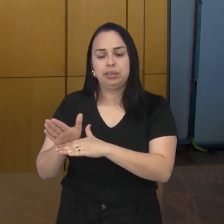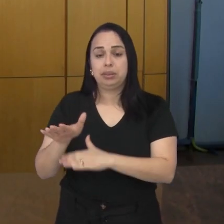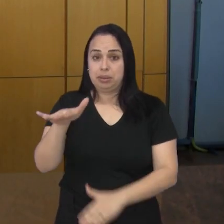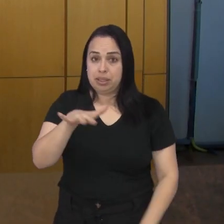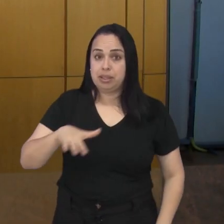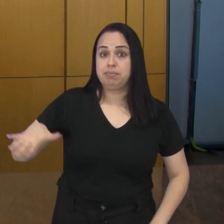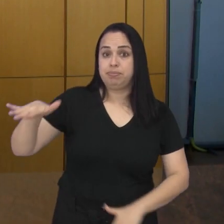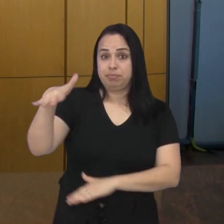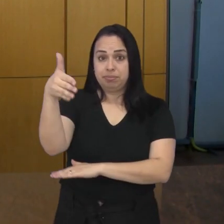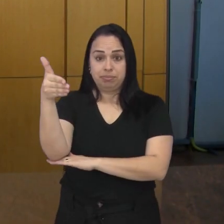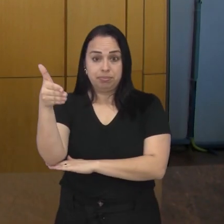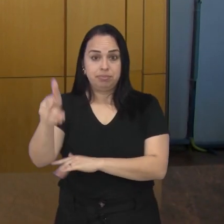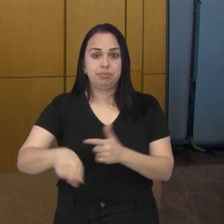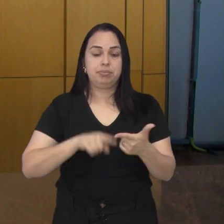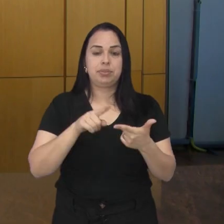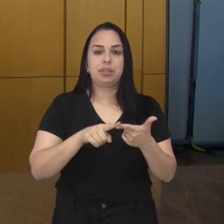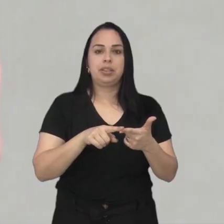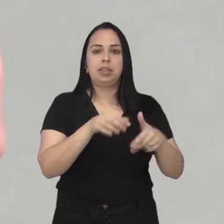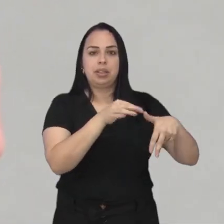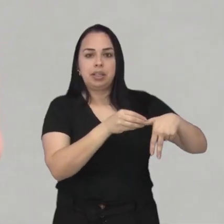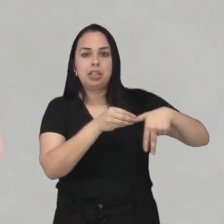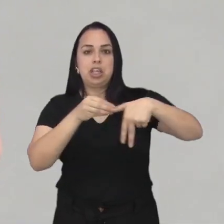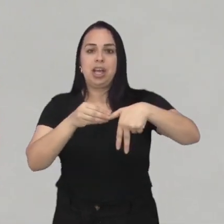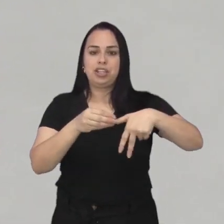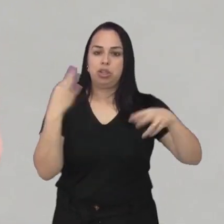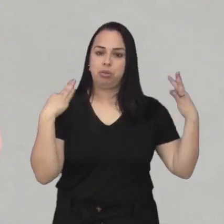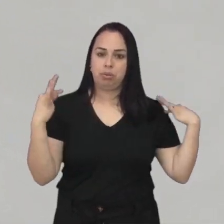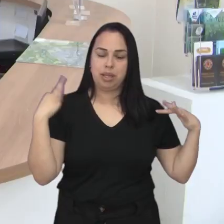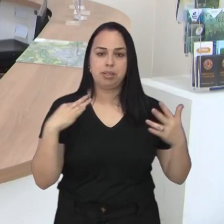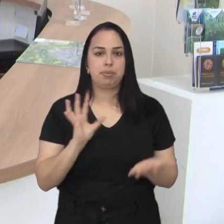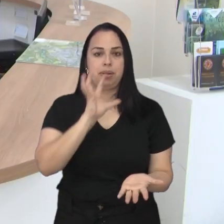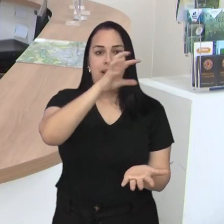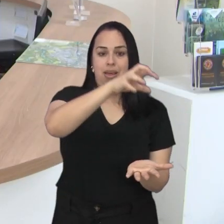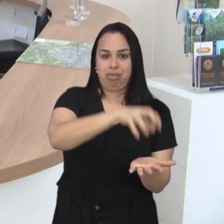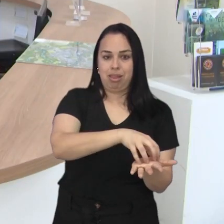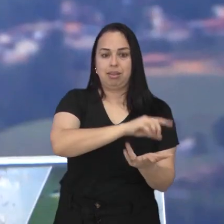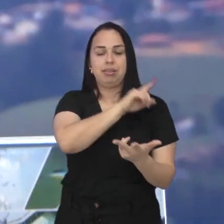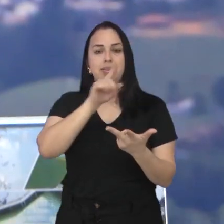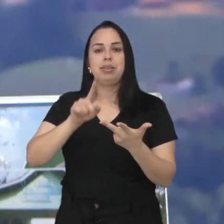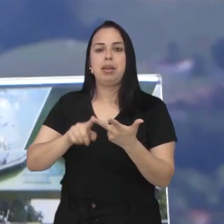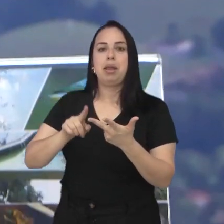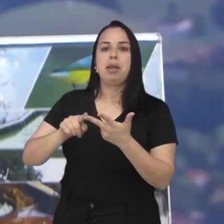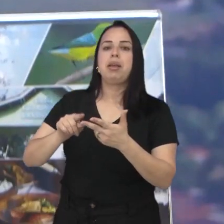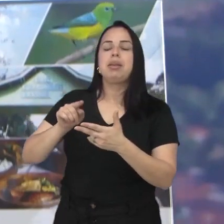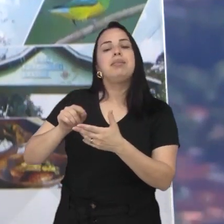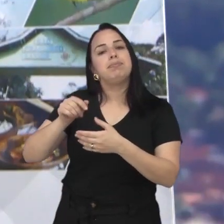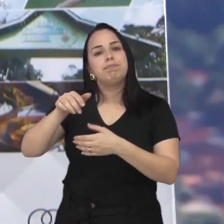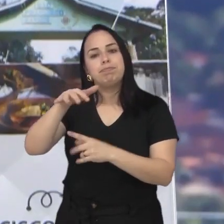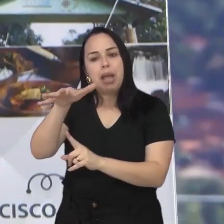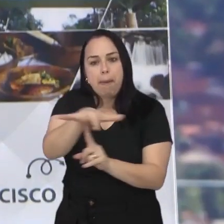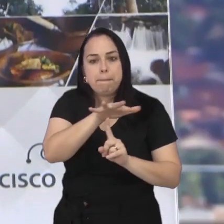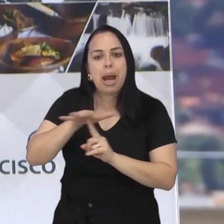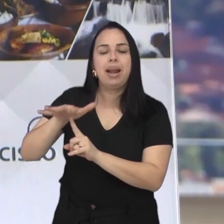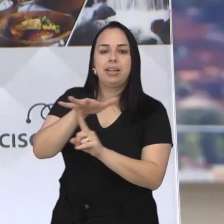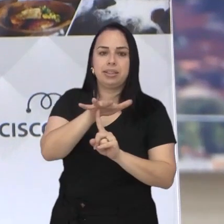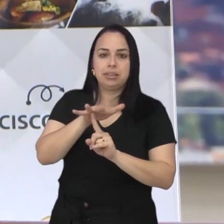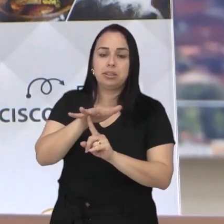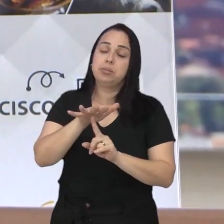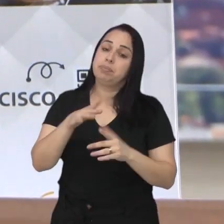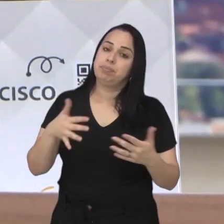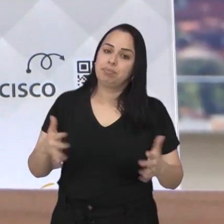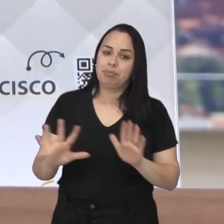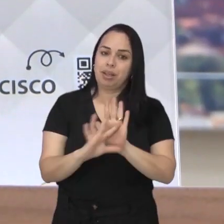Para alguns segmentos, como hotéis, guias de turismo, agências, parques temáticos e transportadoras